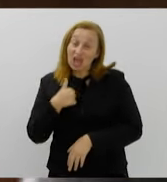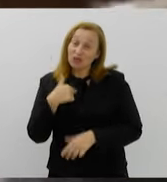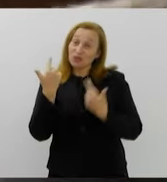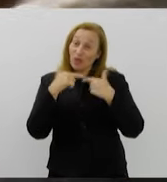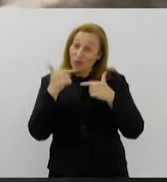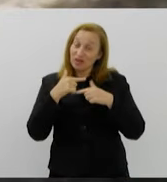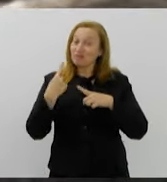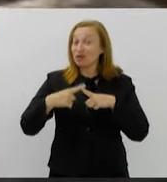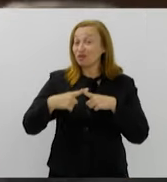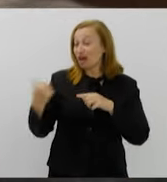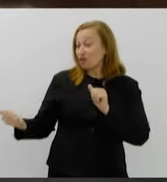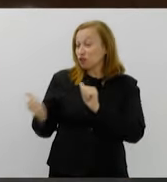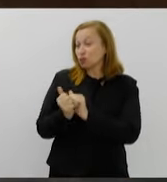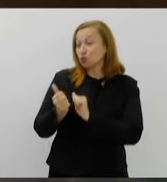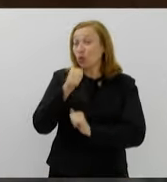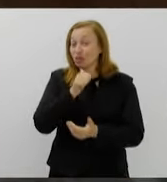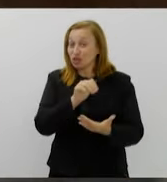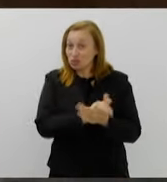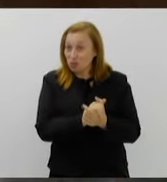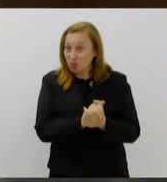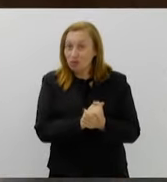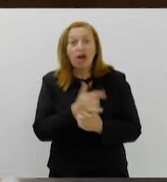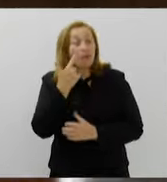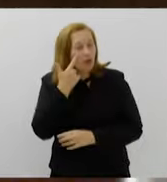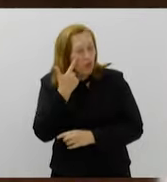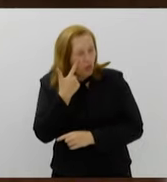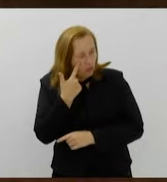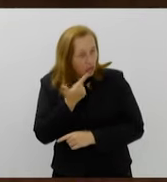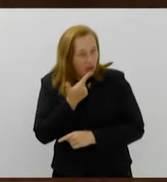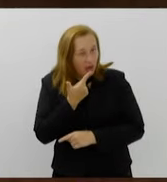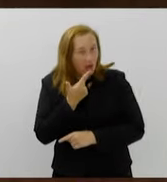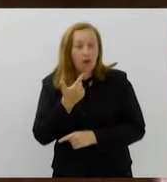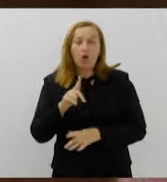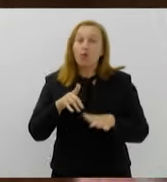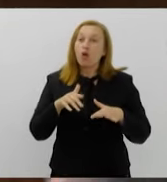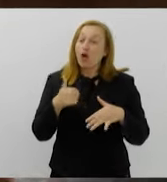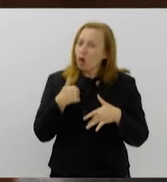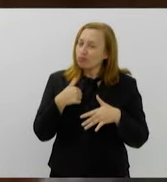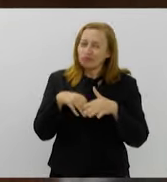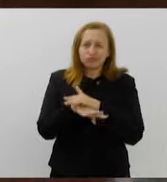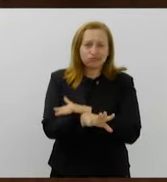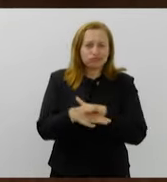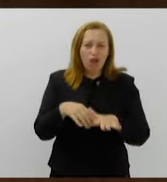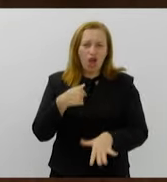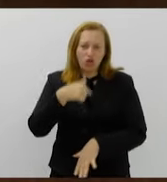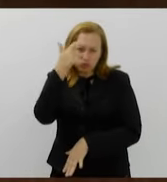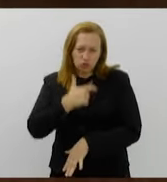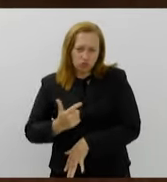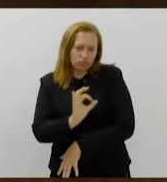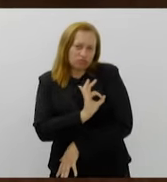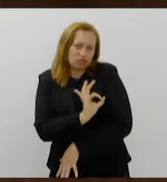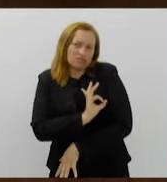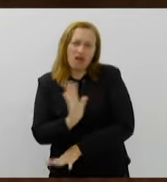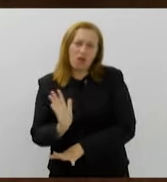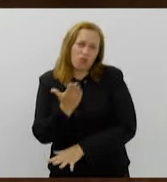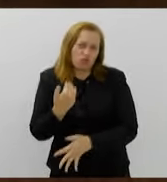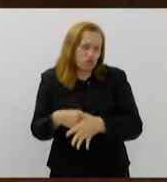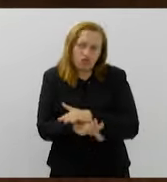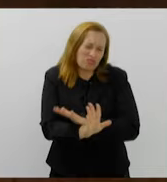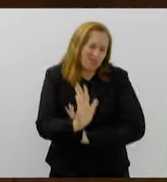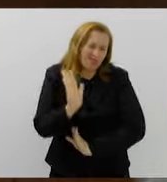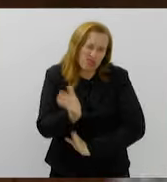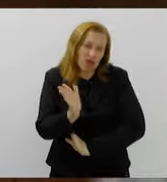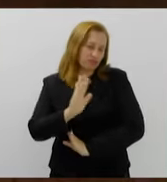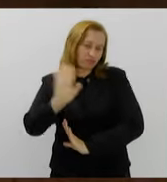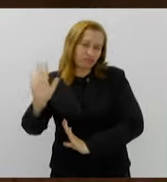estava com a minha esposa e pro senhor ter ideia né quando eu tô acostumado como policial que sou a gente tá acostumado com essas